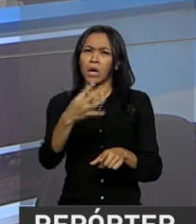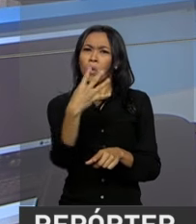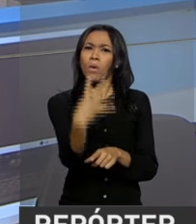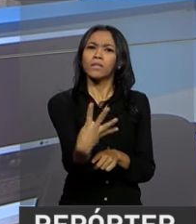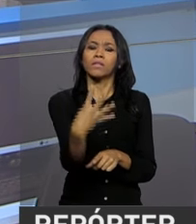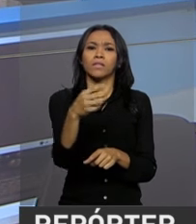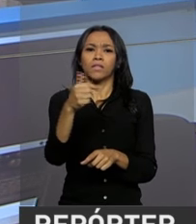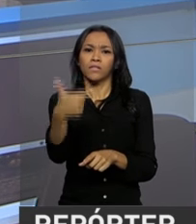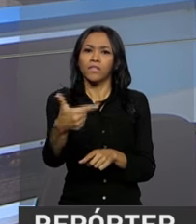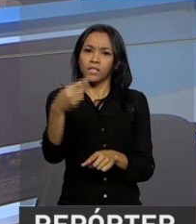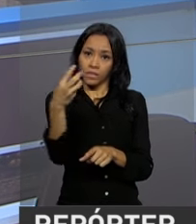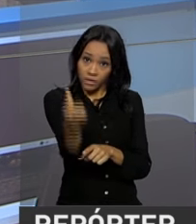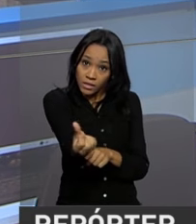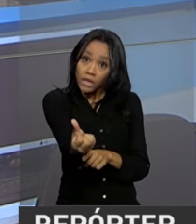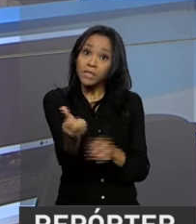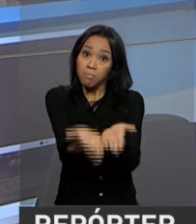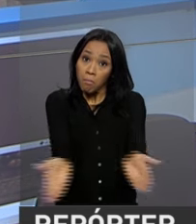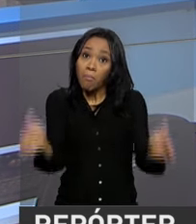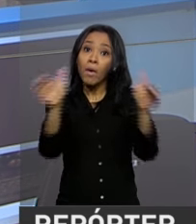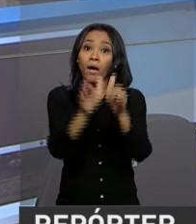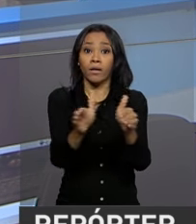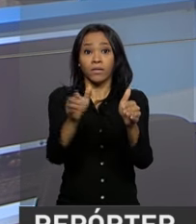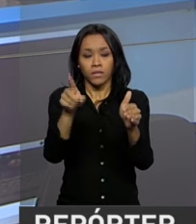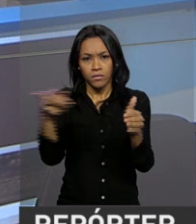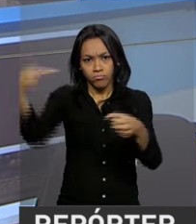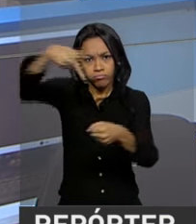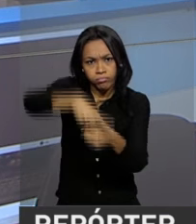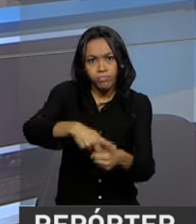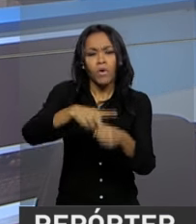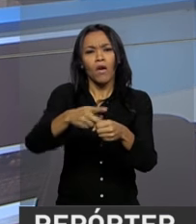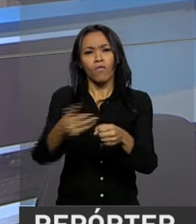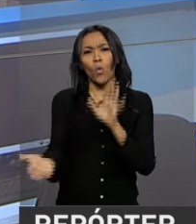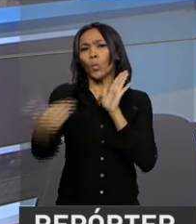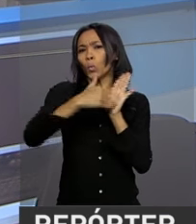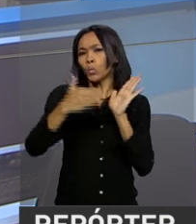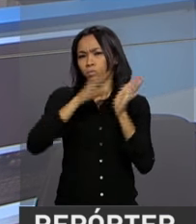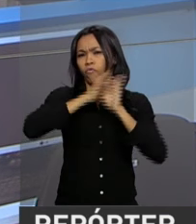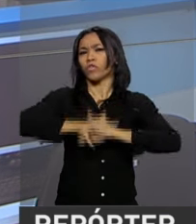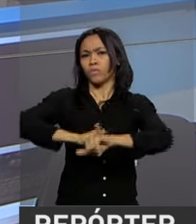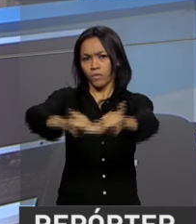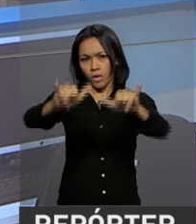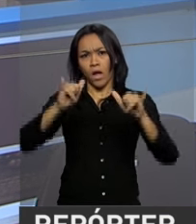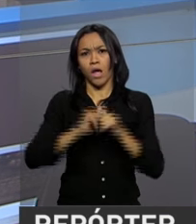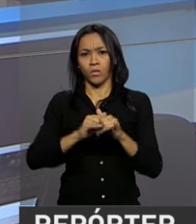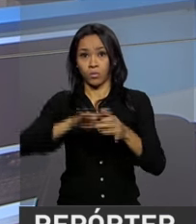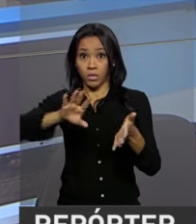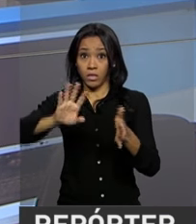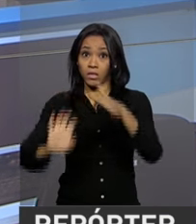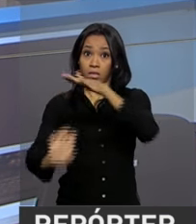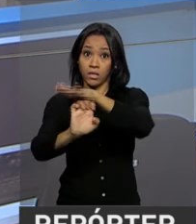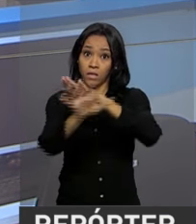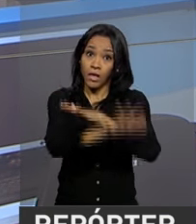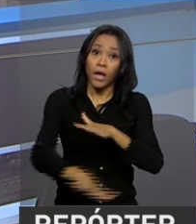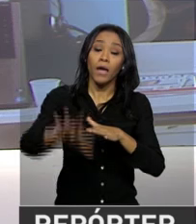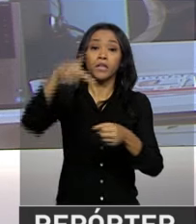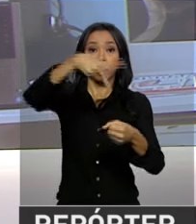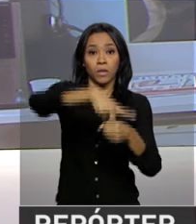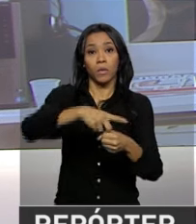por dia. Os dados foram divulgados no último boletim de exploração e produção de petróleo e gás